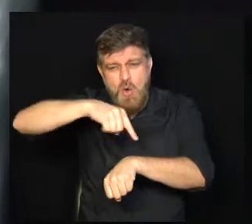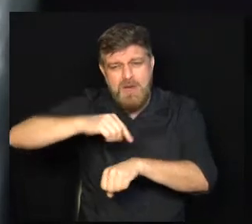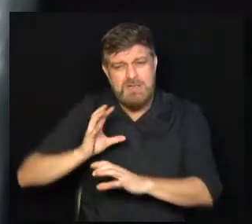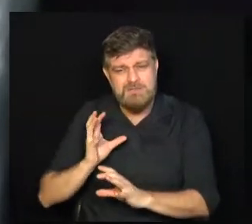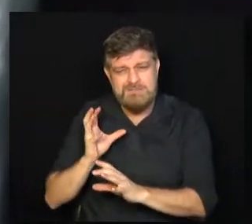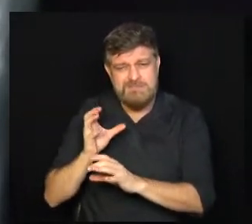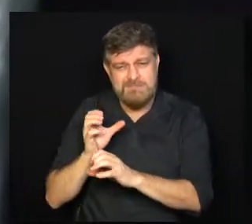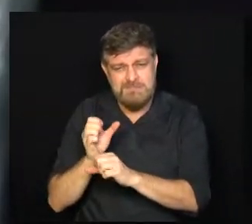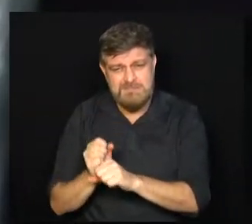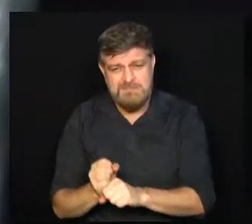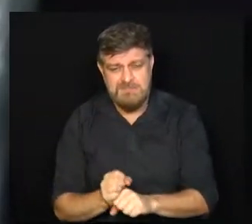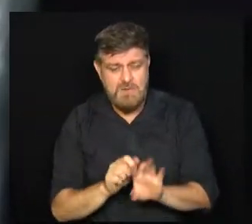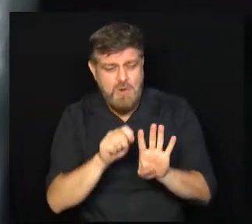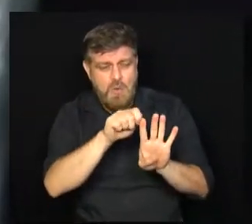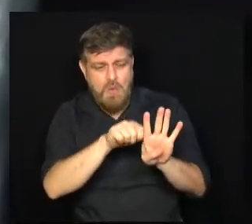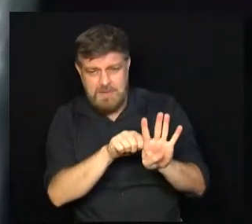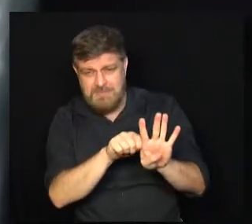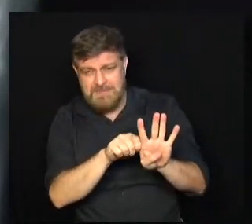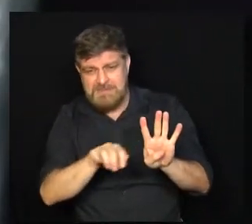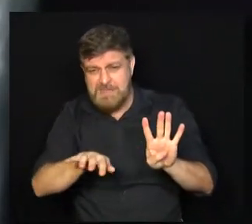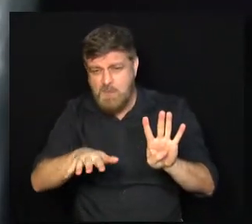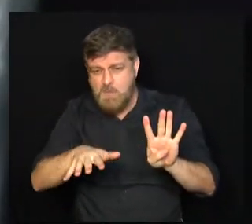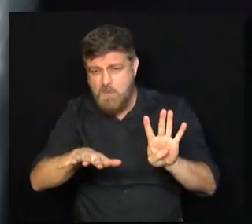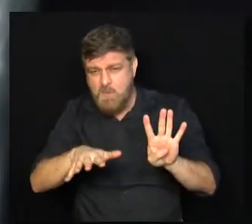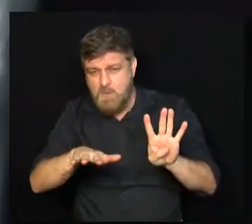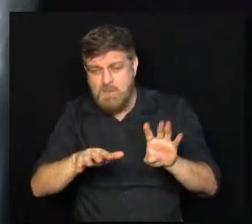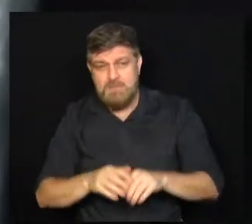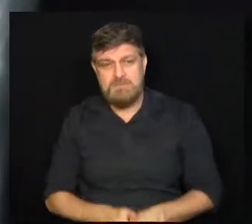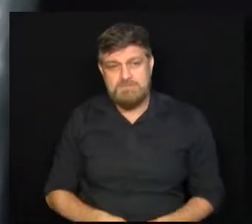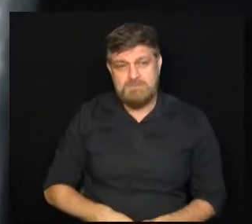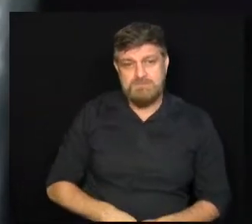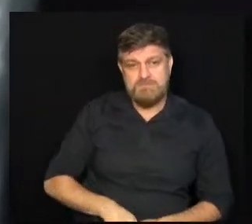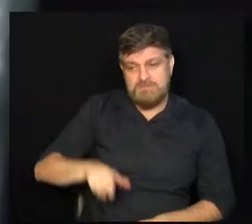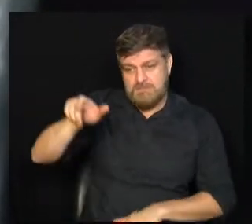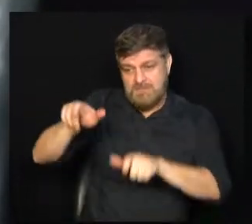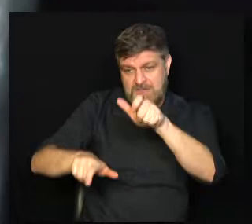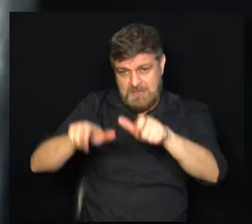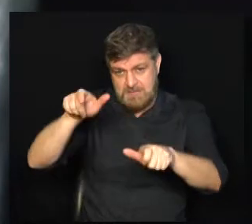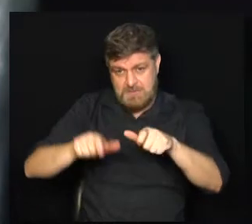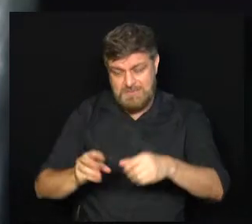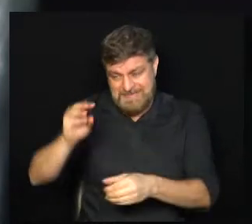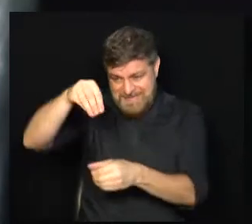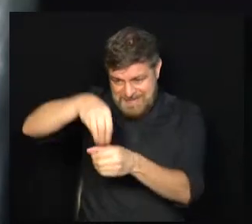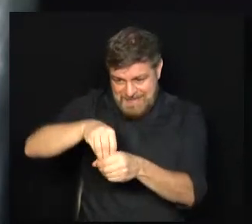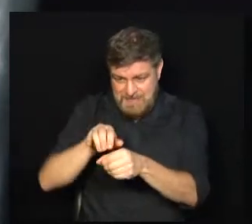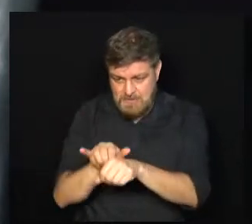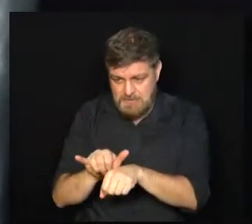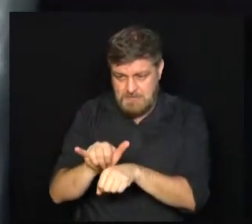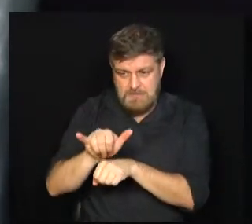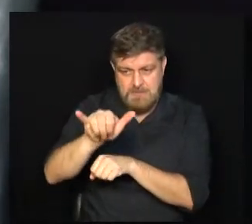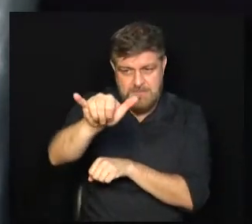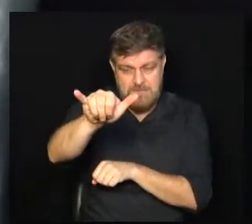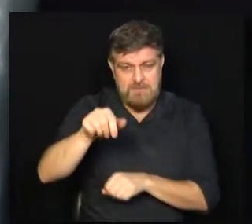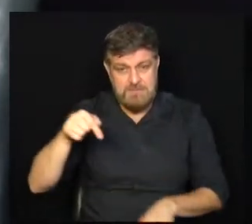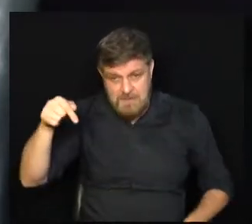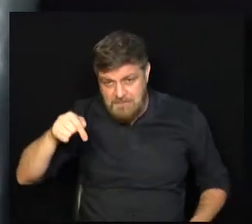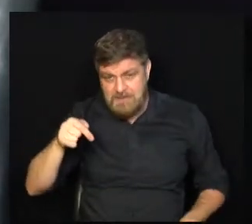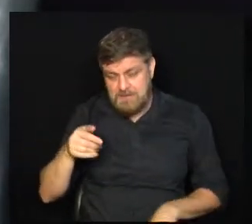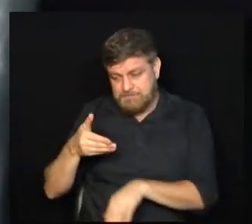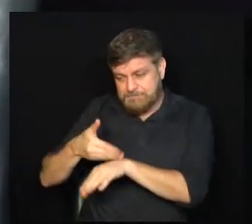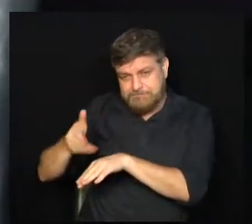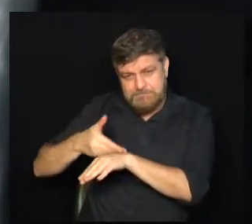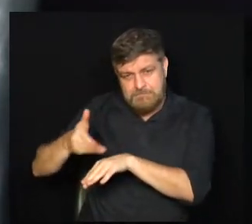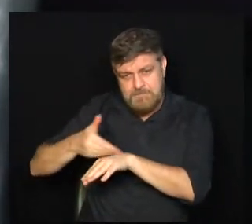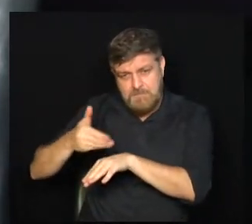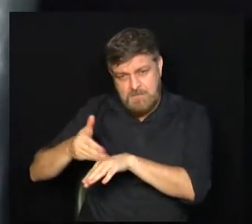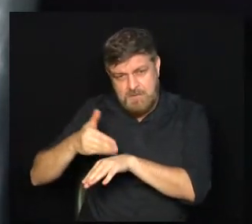aproximadamente 4 meses, e ele prepara os tripulantes, né, os futuros comissários, para depois